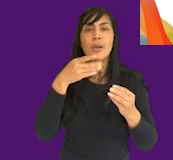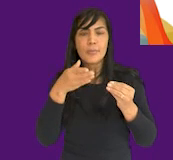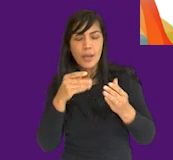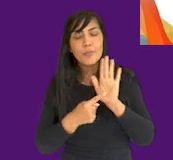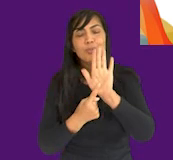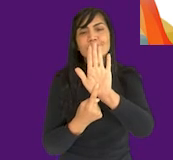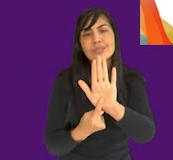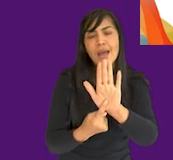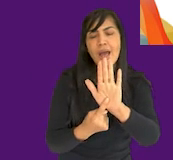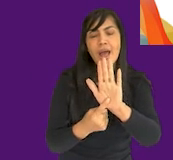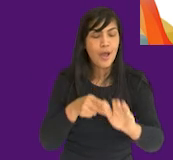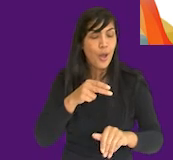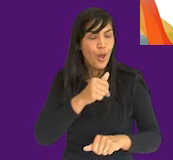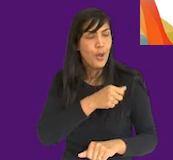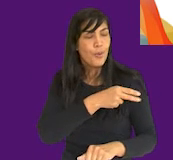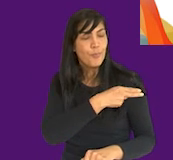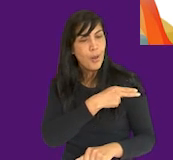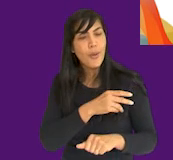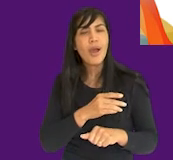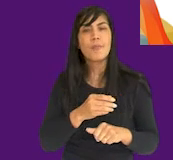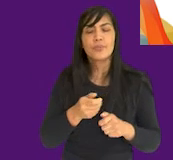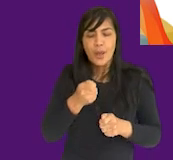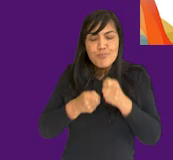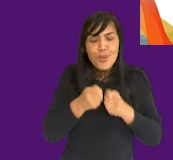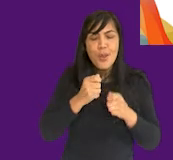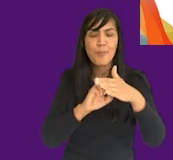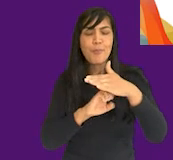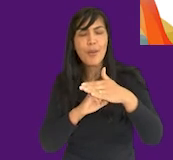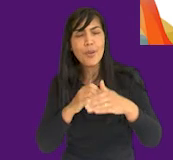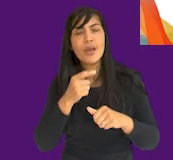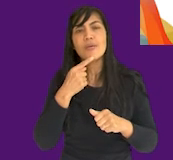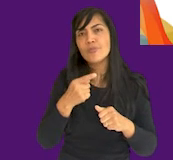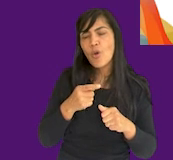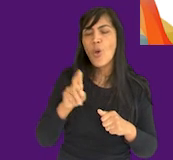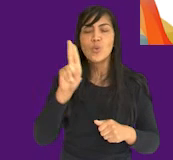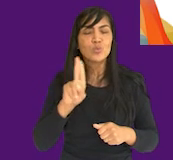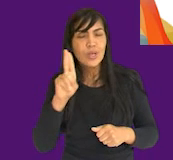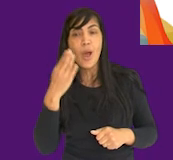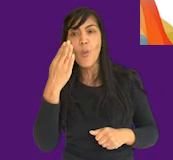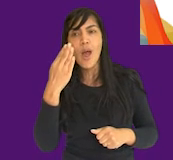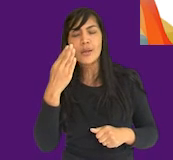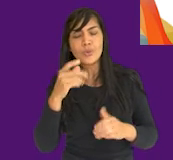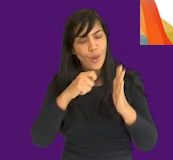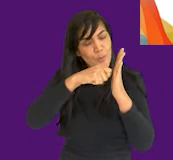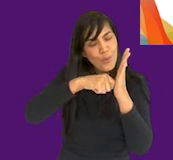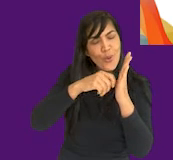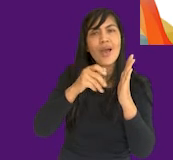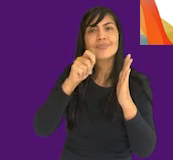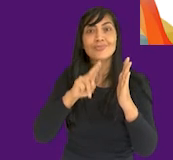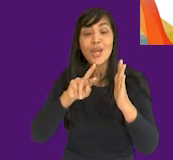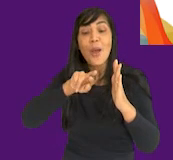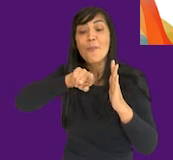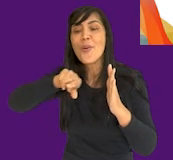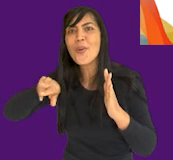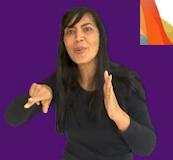poder argumentar com o chefe das estratégias se ou se também falaram seguinte vou rodar esse programa quatro vezes por ano